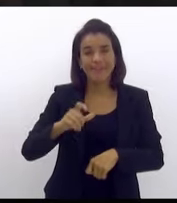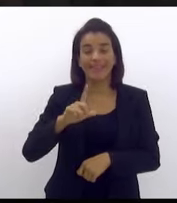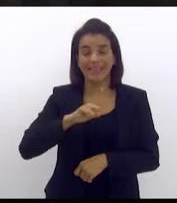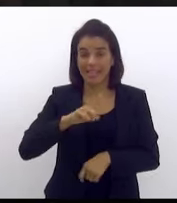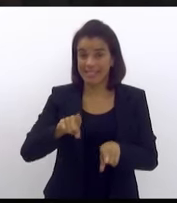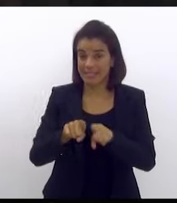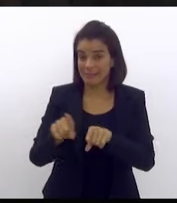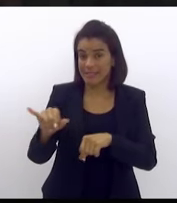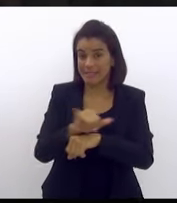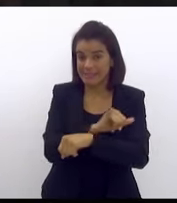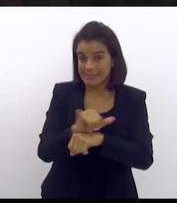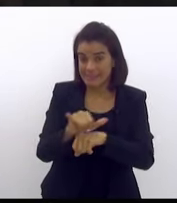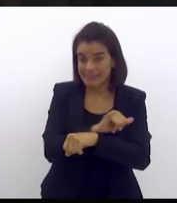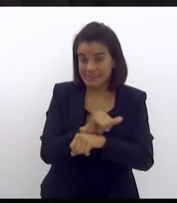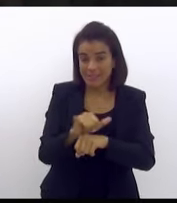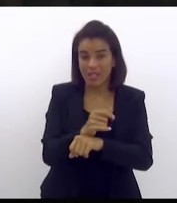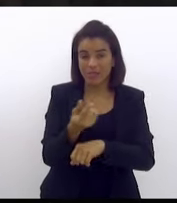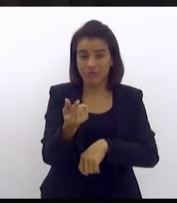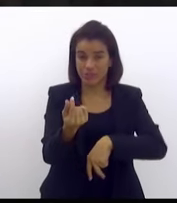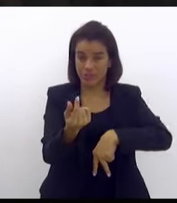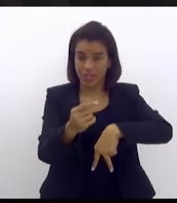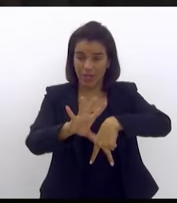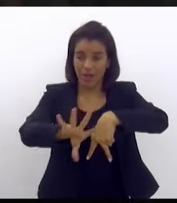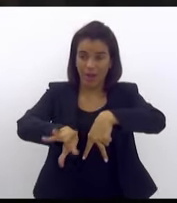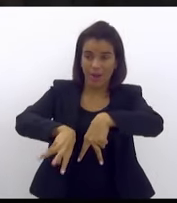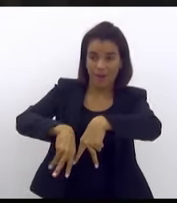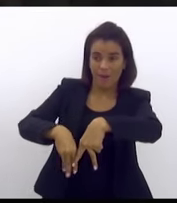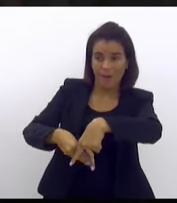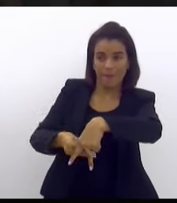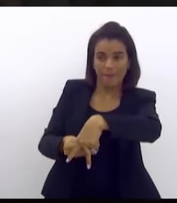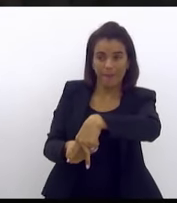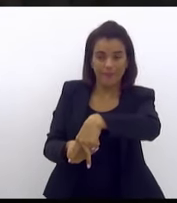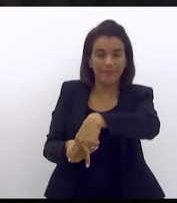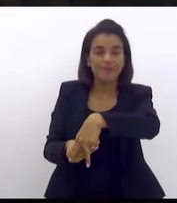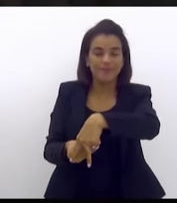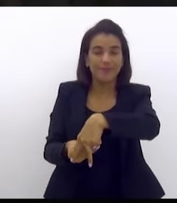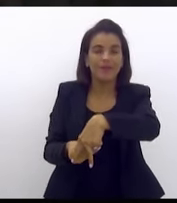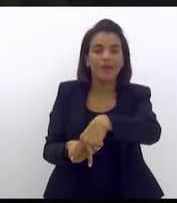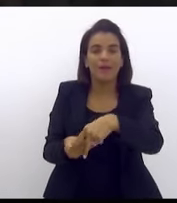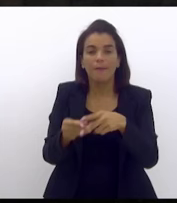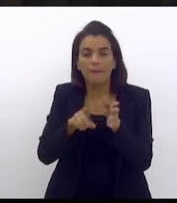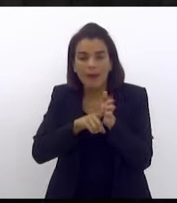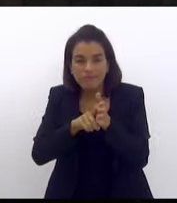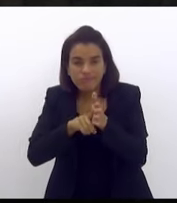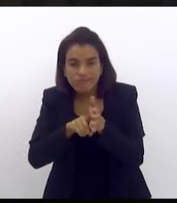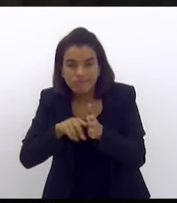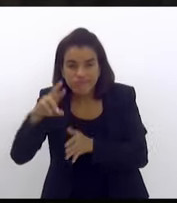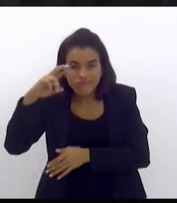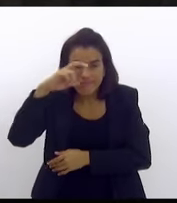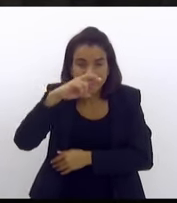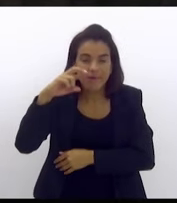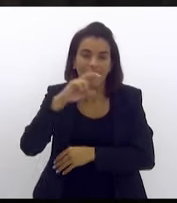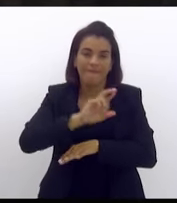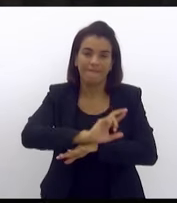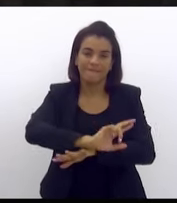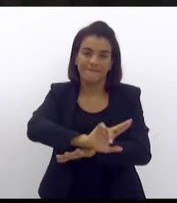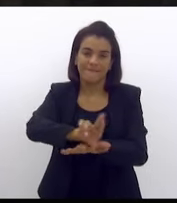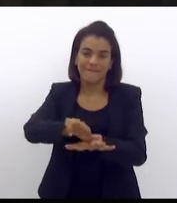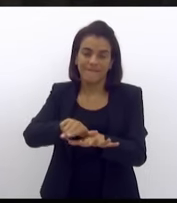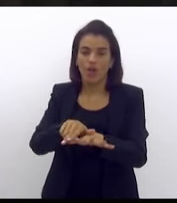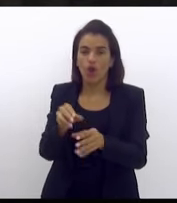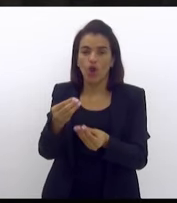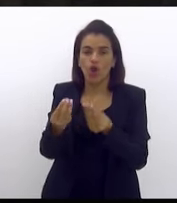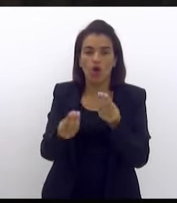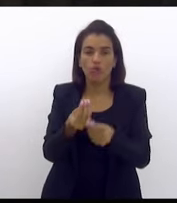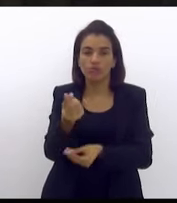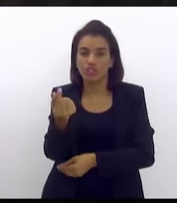caminho na lavagem de dinheiro para se investigar as diversas formas que se lava